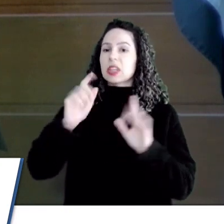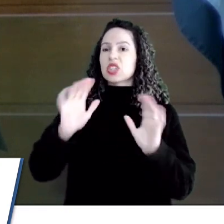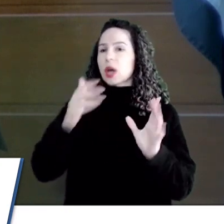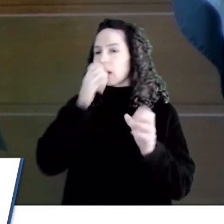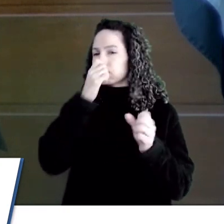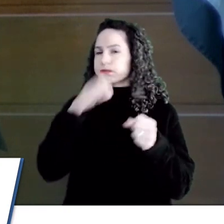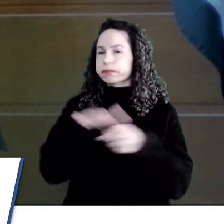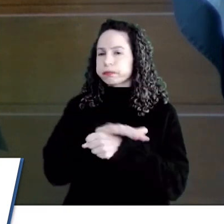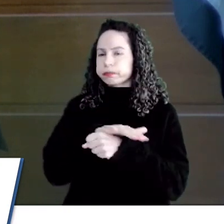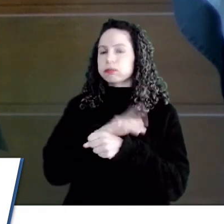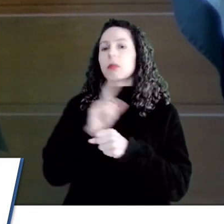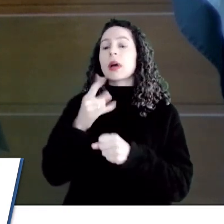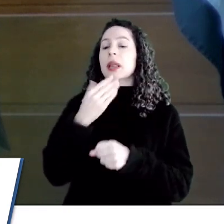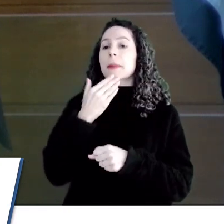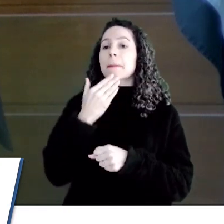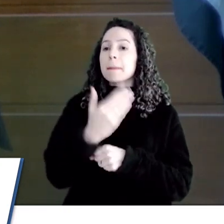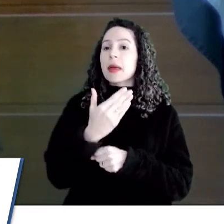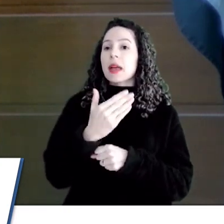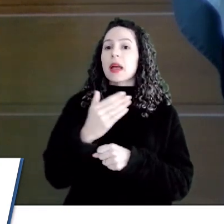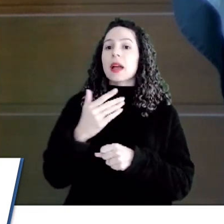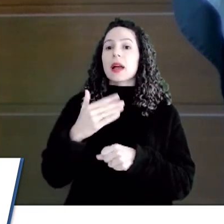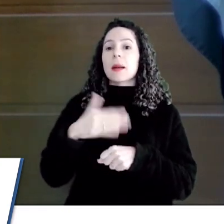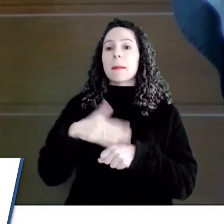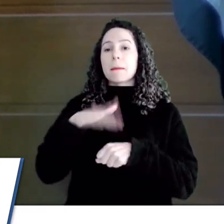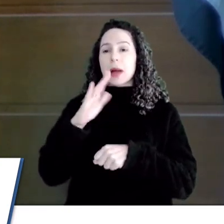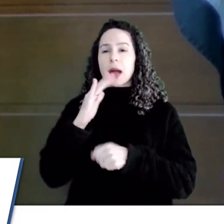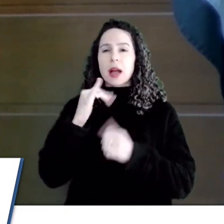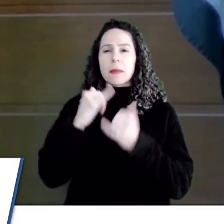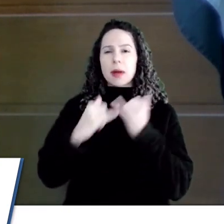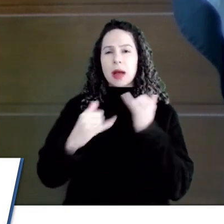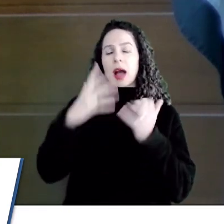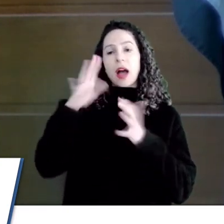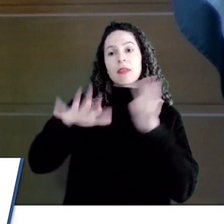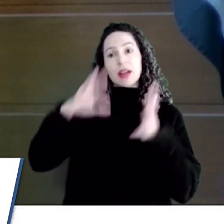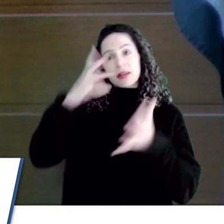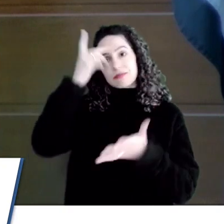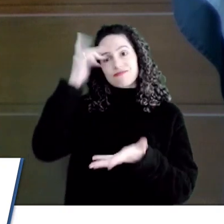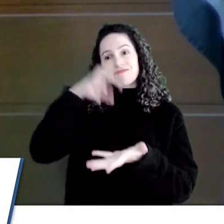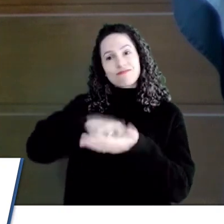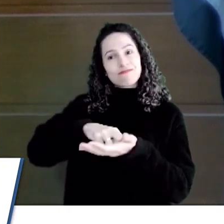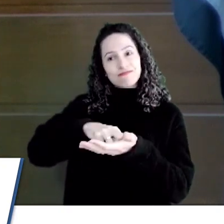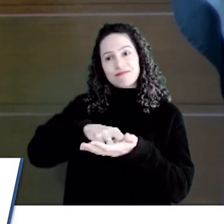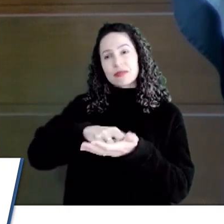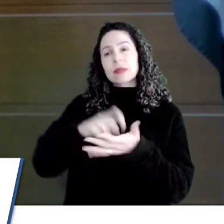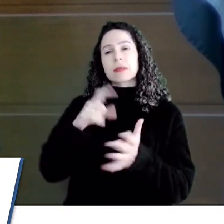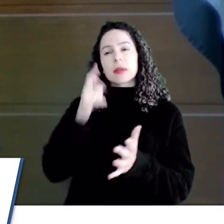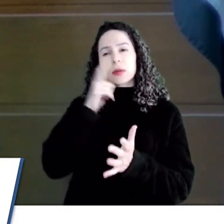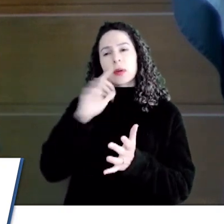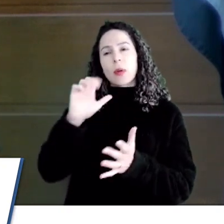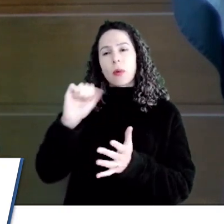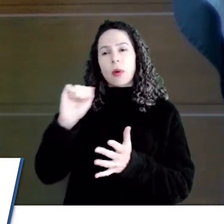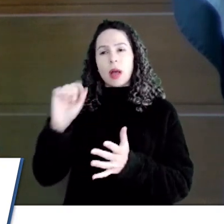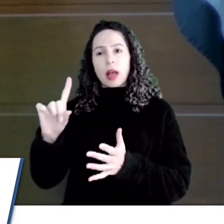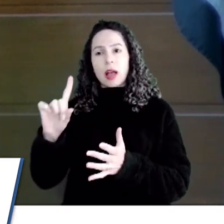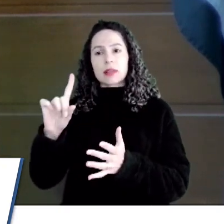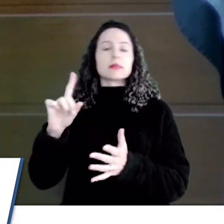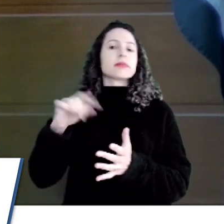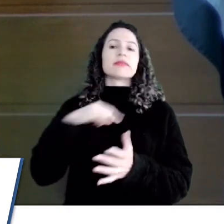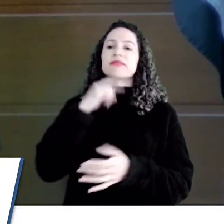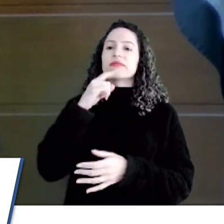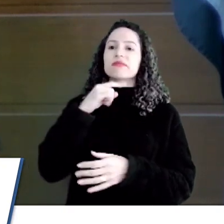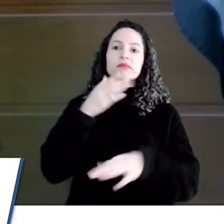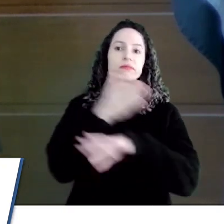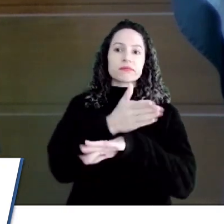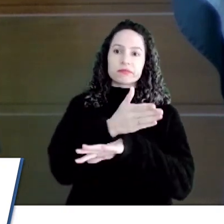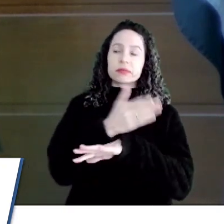gente pede, que é mais da metade das pessoas que às vezes agenda para fazer esse cadastro único, não estão indo. Então, a gente